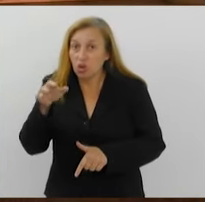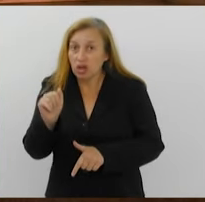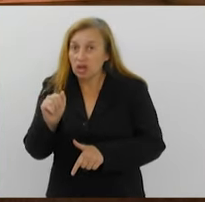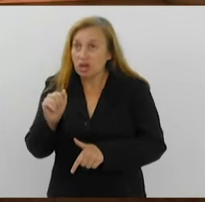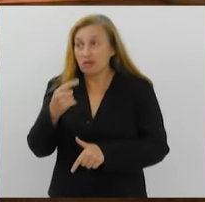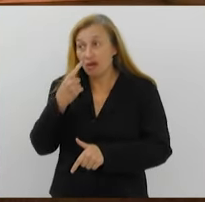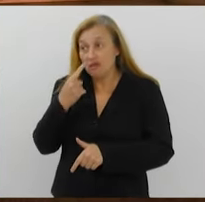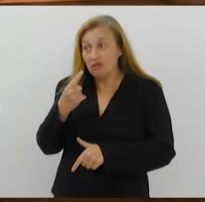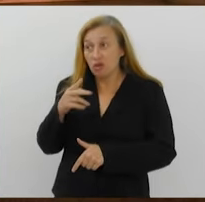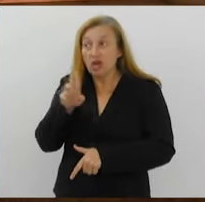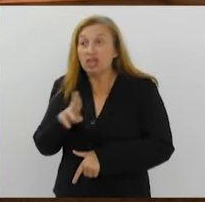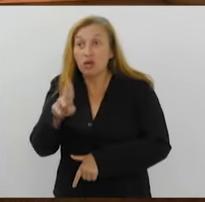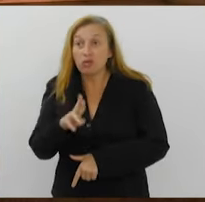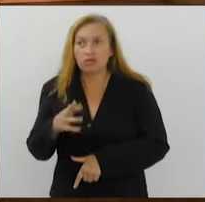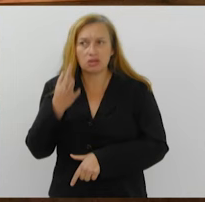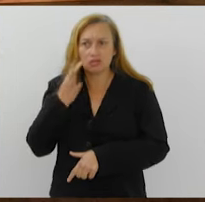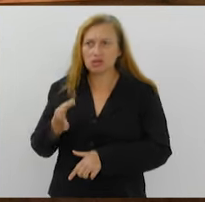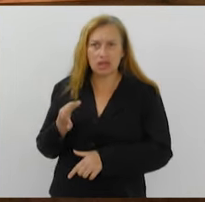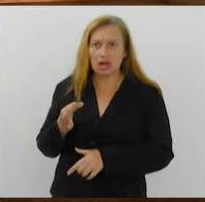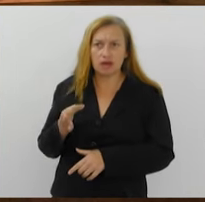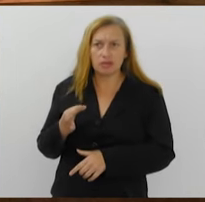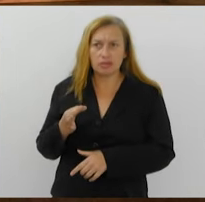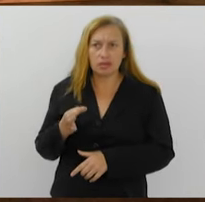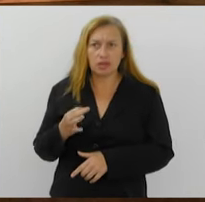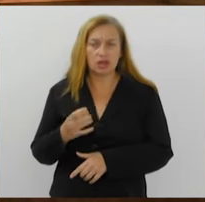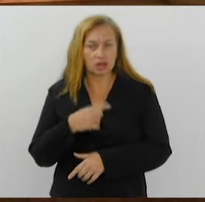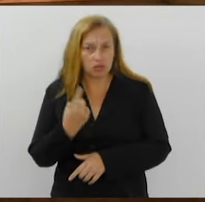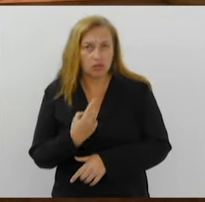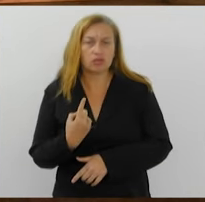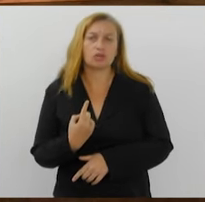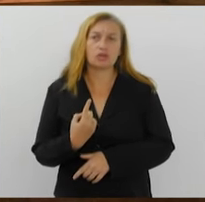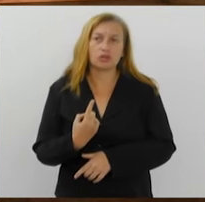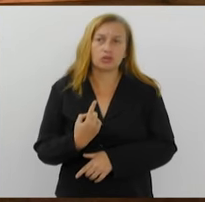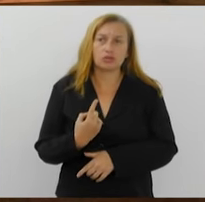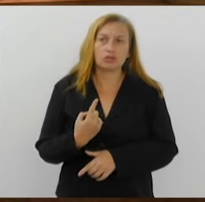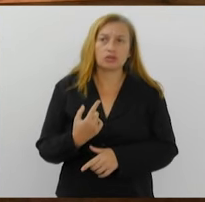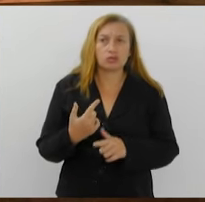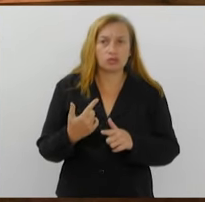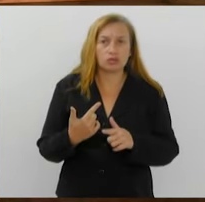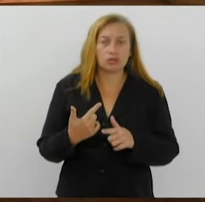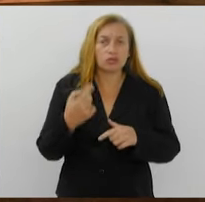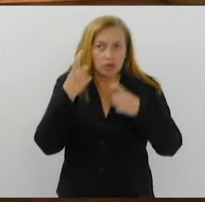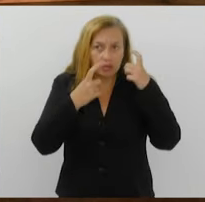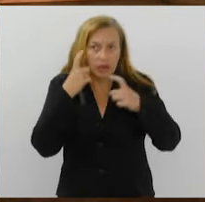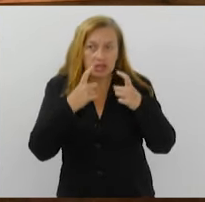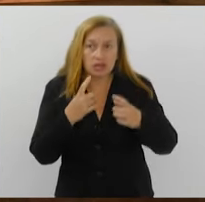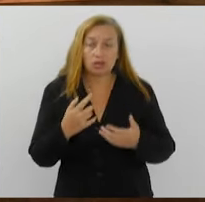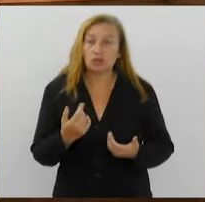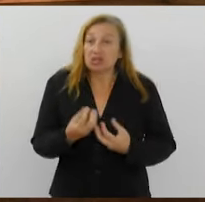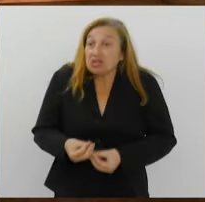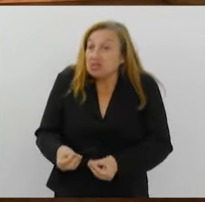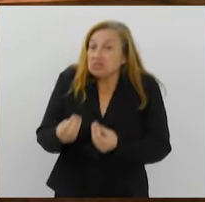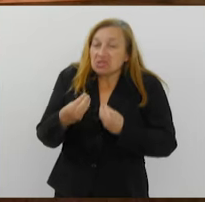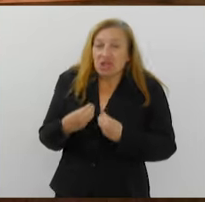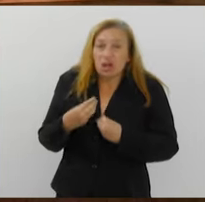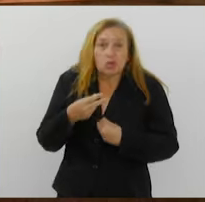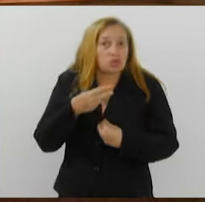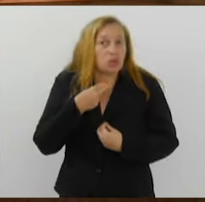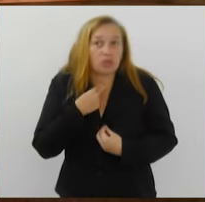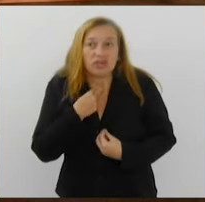gente passa. Aí, exatamente. E aí, o que acontece? Não me deram, eu não pude